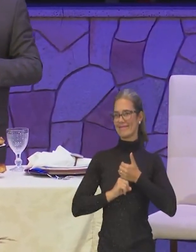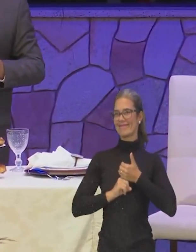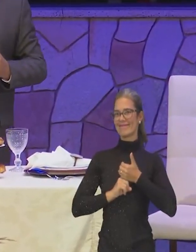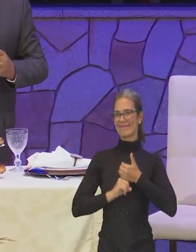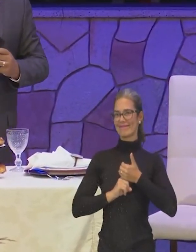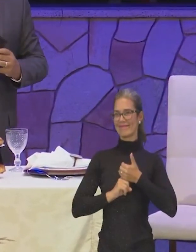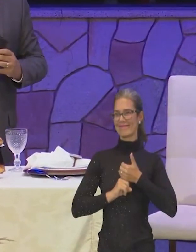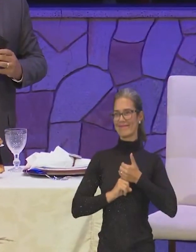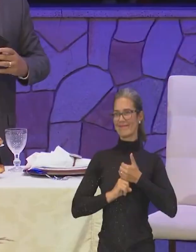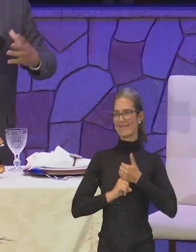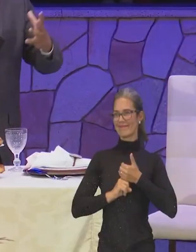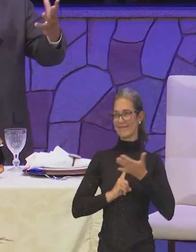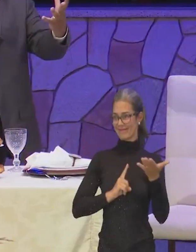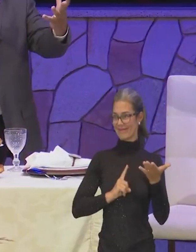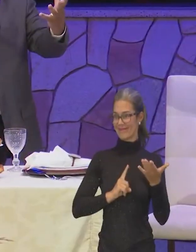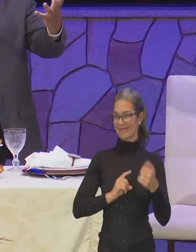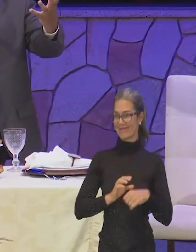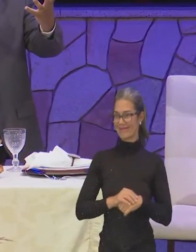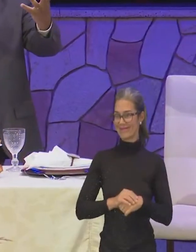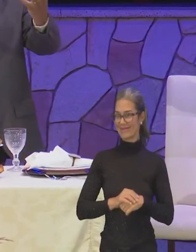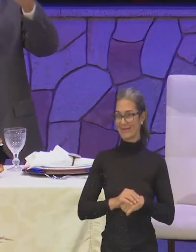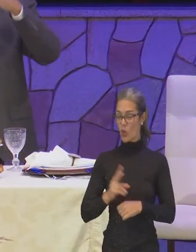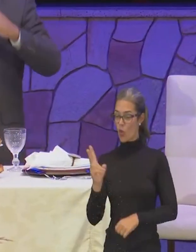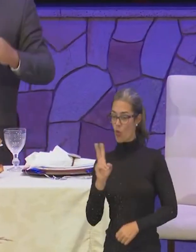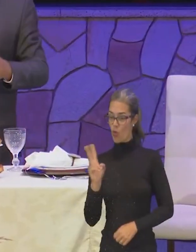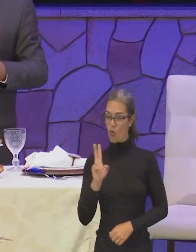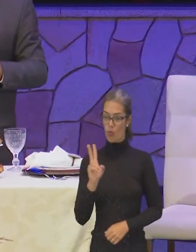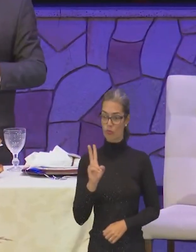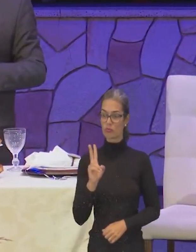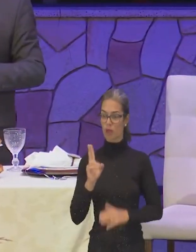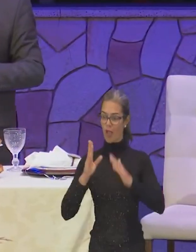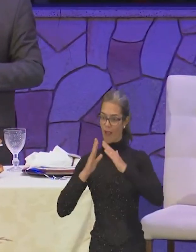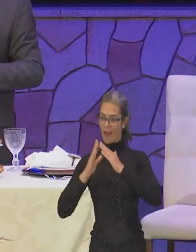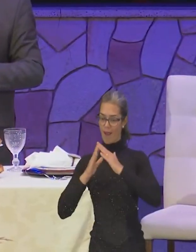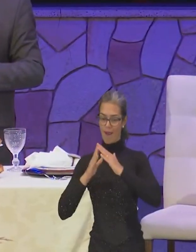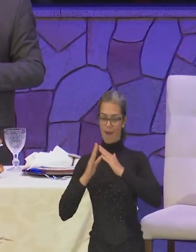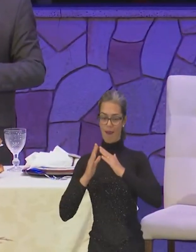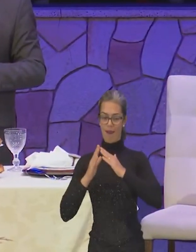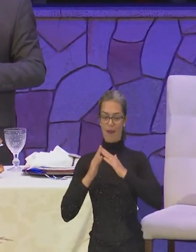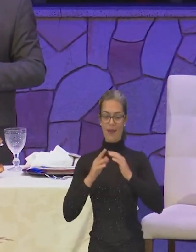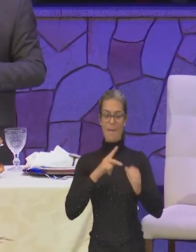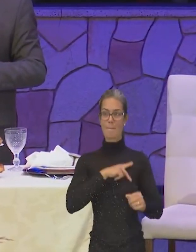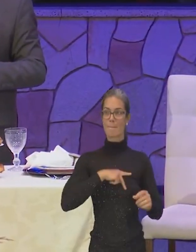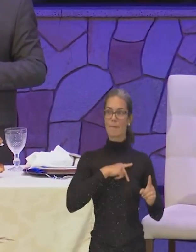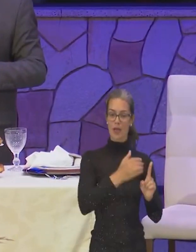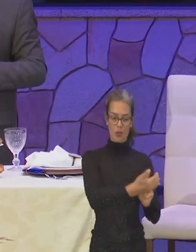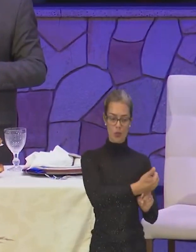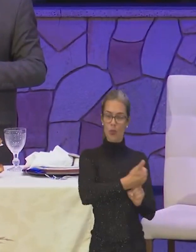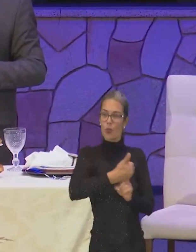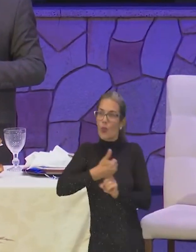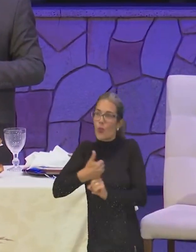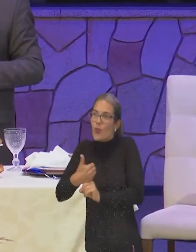Este casal traz Paulo para dentro da sua casa.